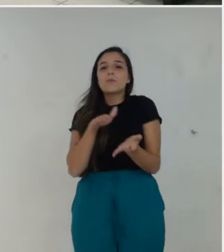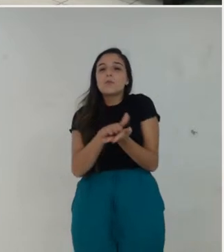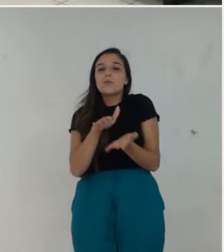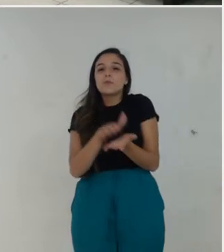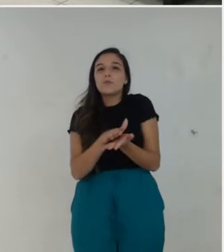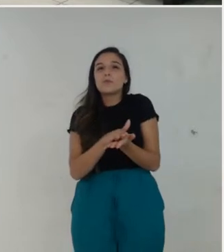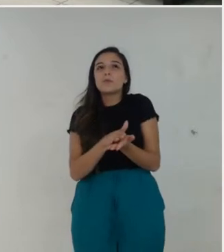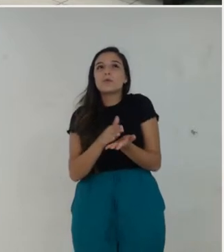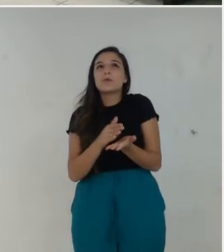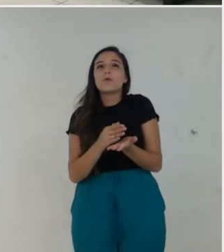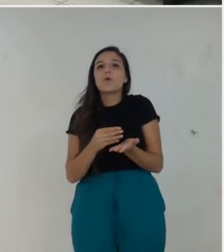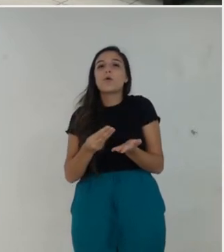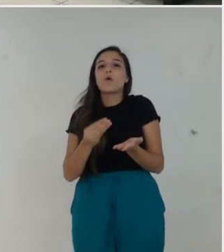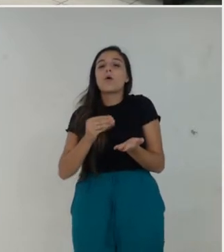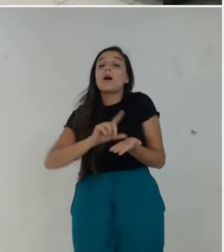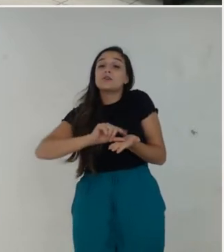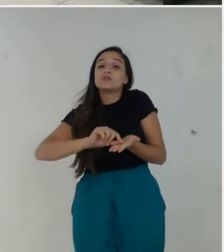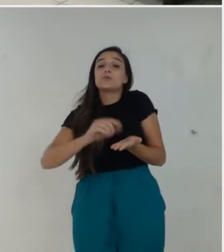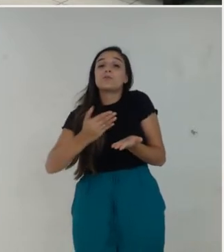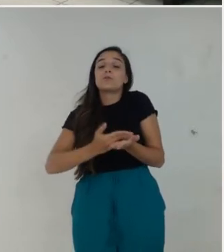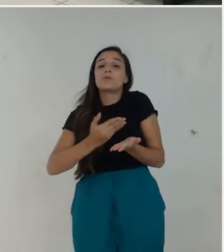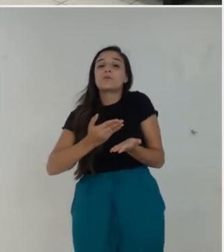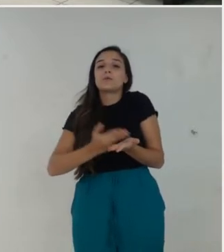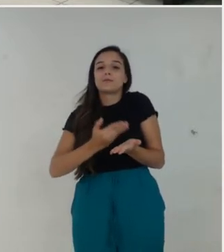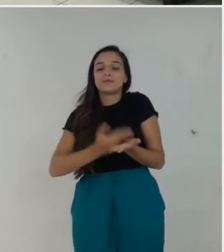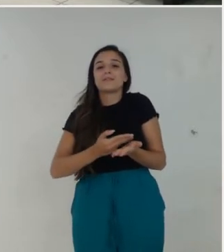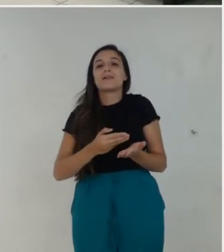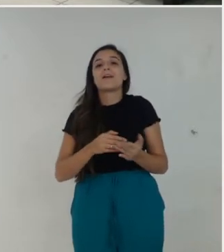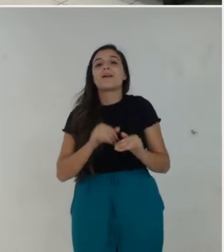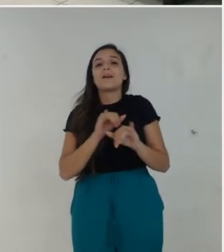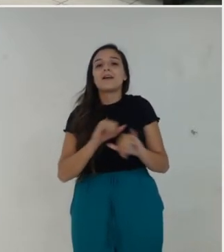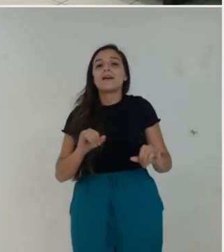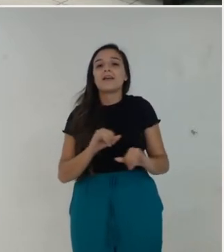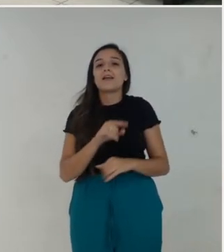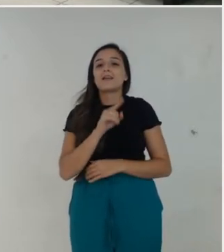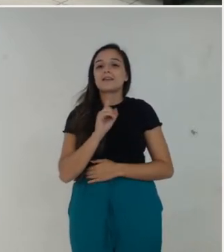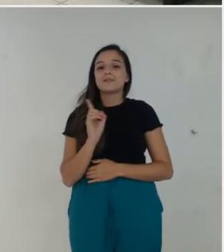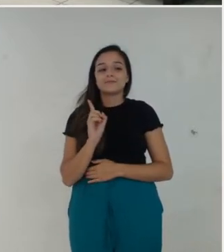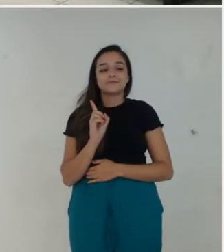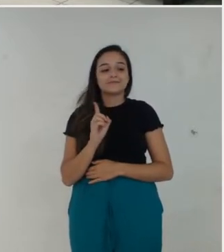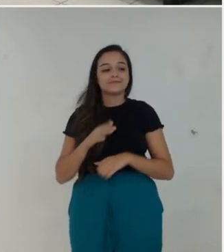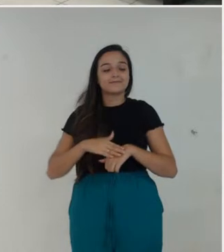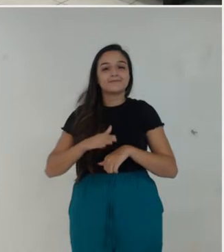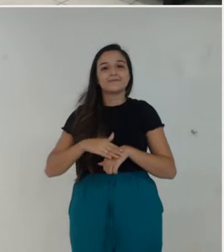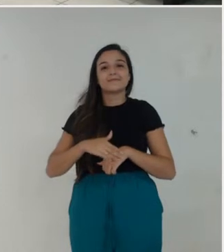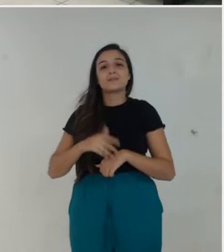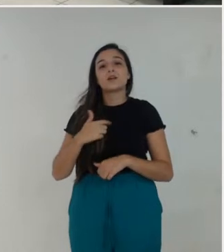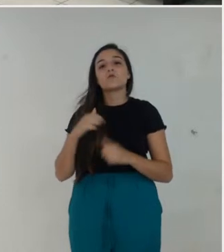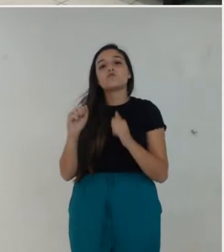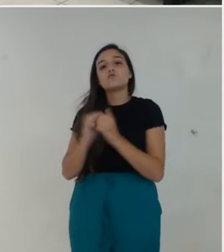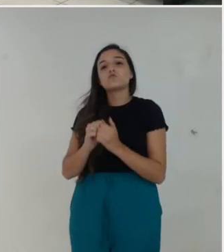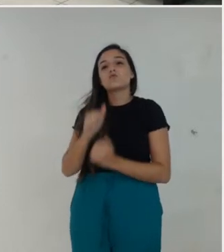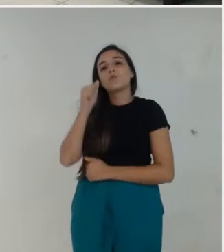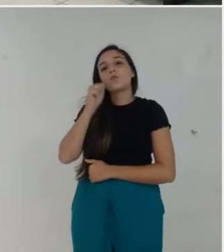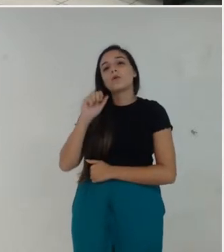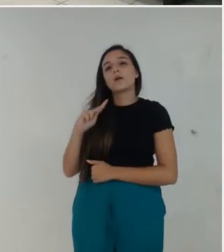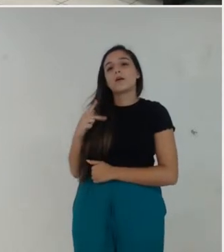em 2015, onde eu extraí essa citação, onde eu e a Hannah falamos